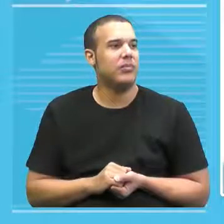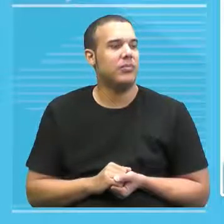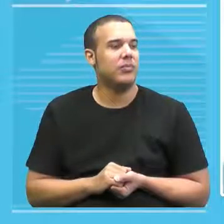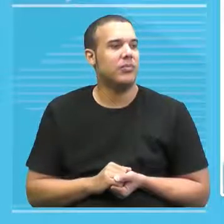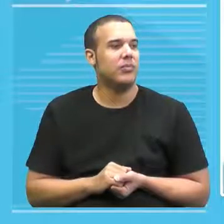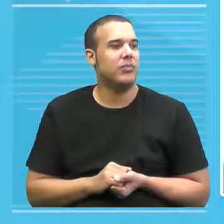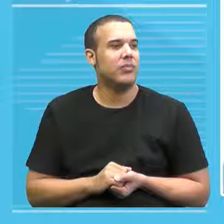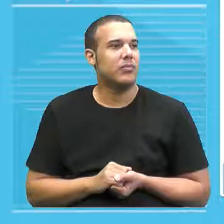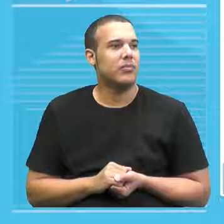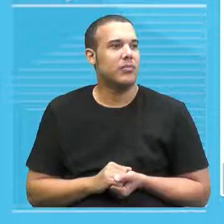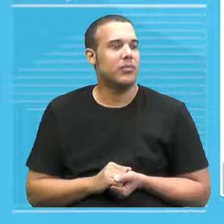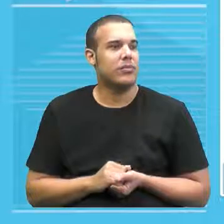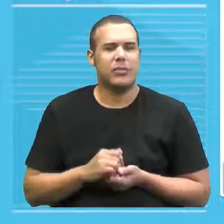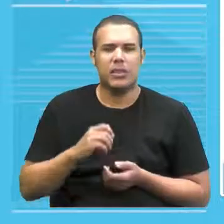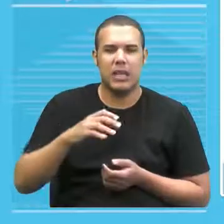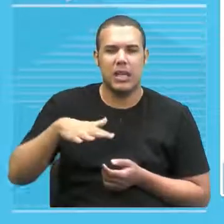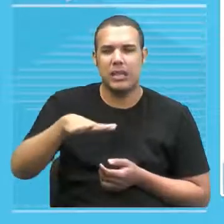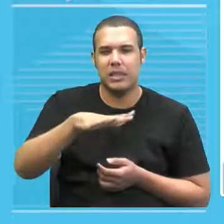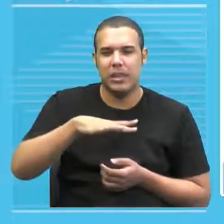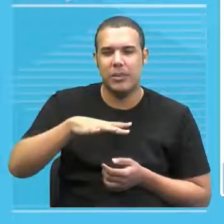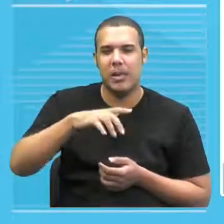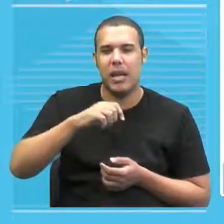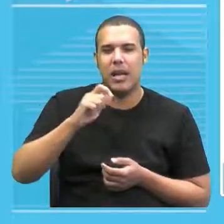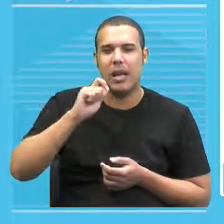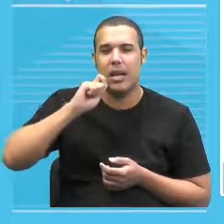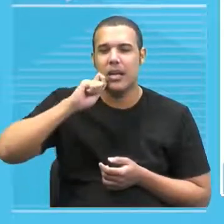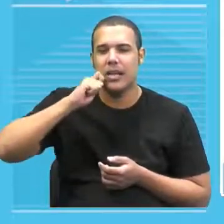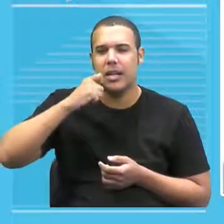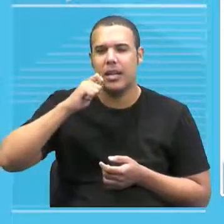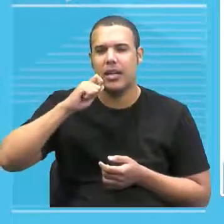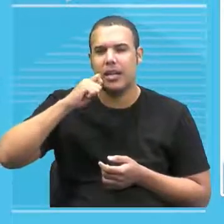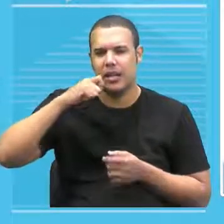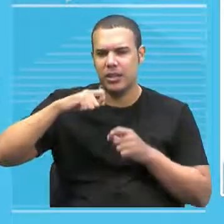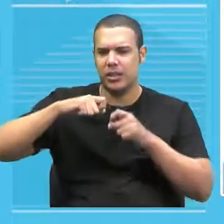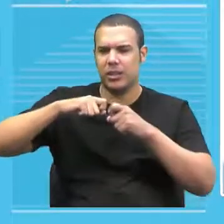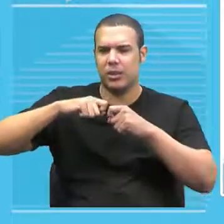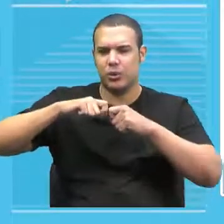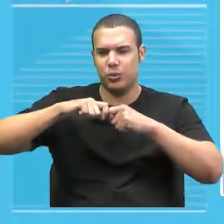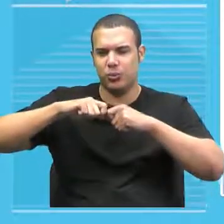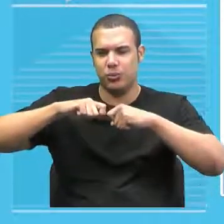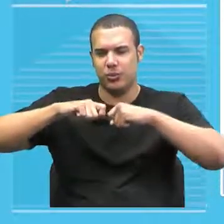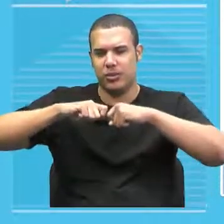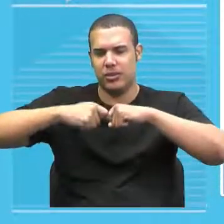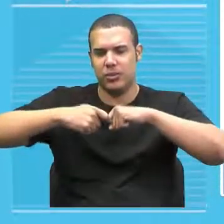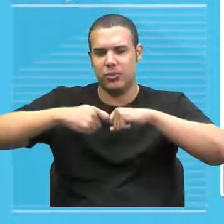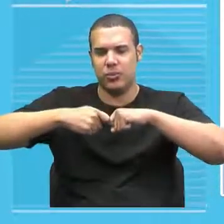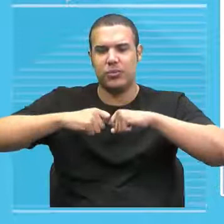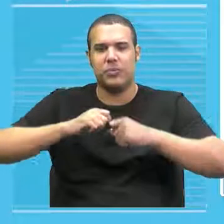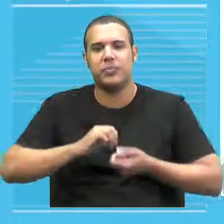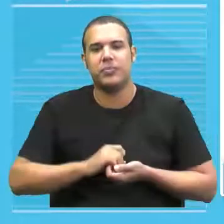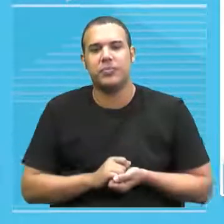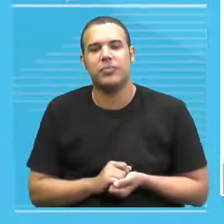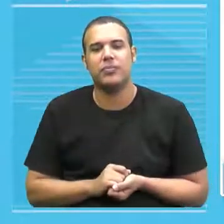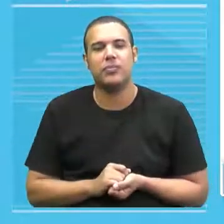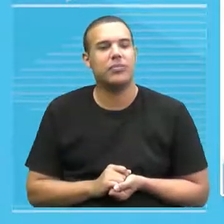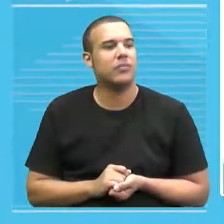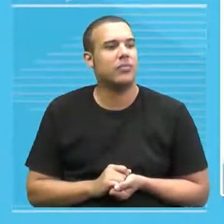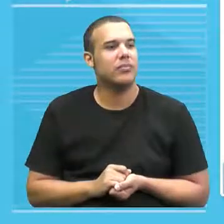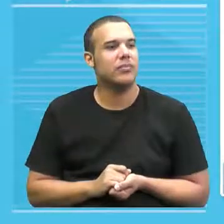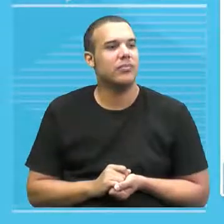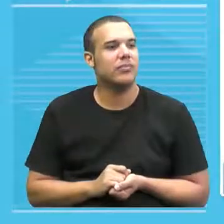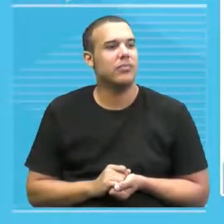segmento de Cajuru é especial especificamente de castanha de caju onde a gente tem uma